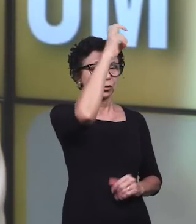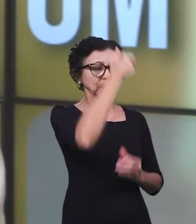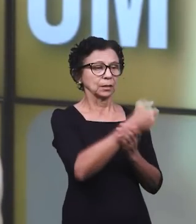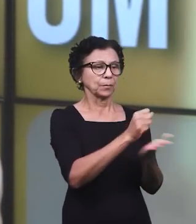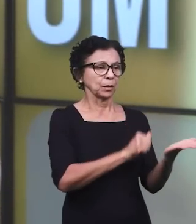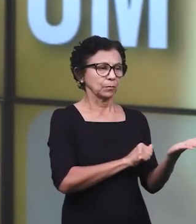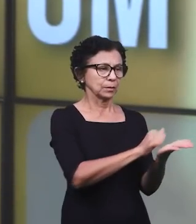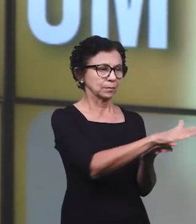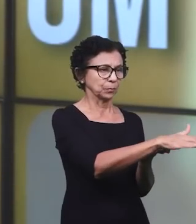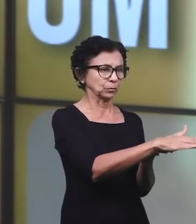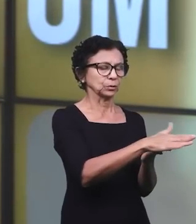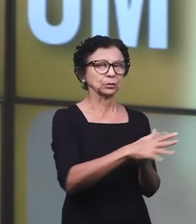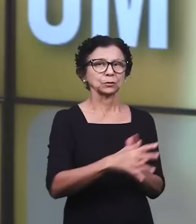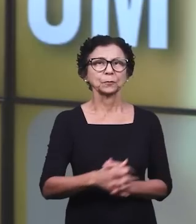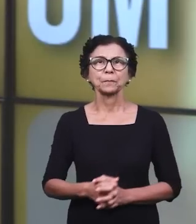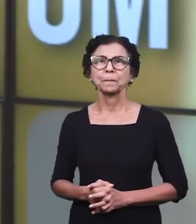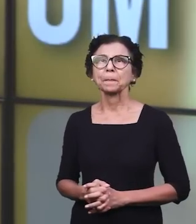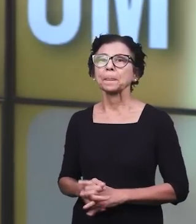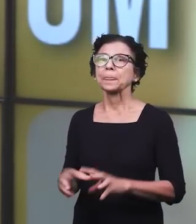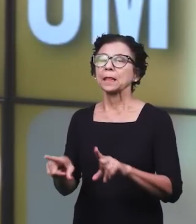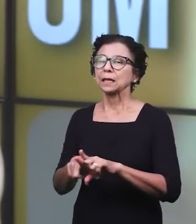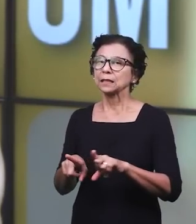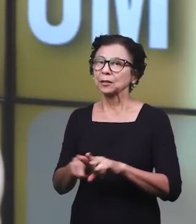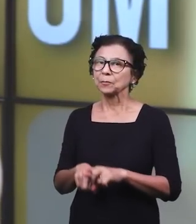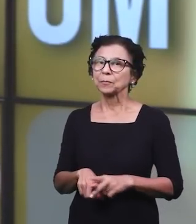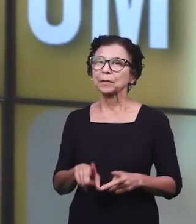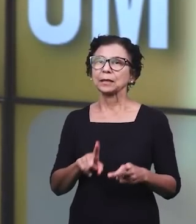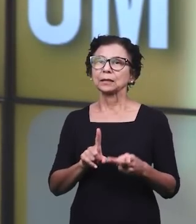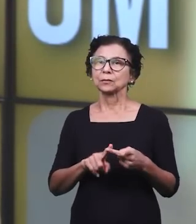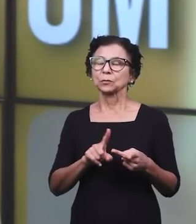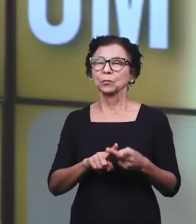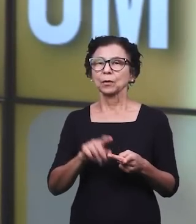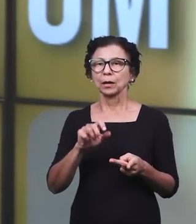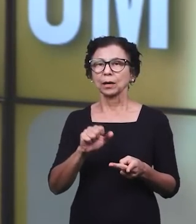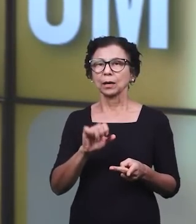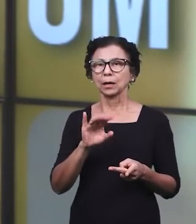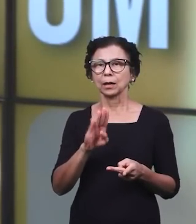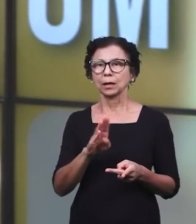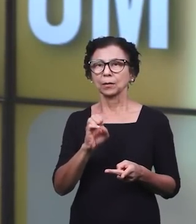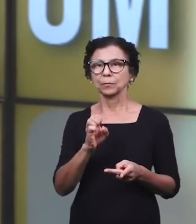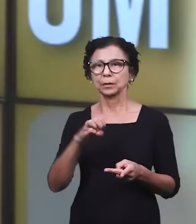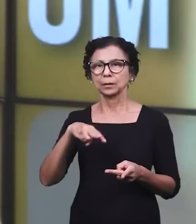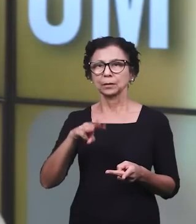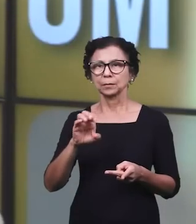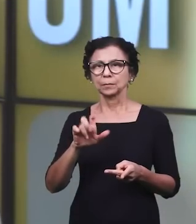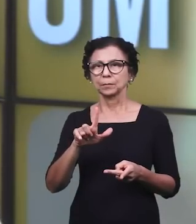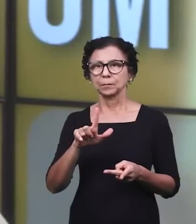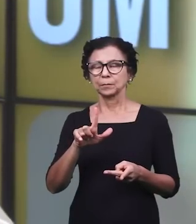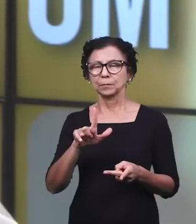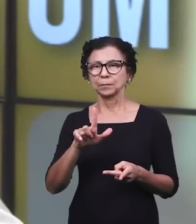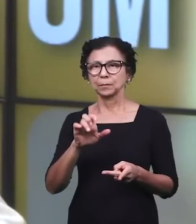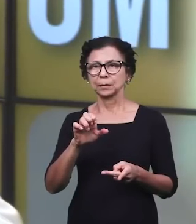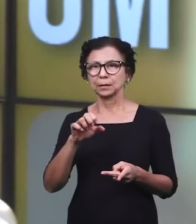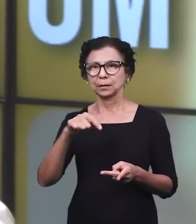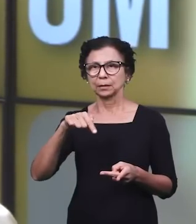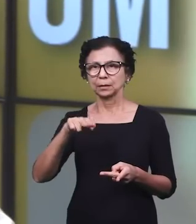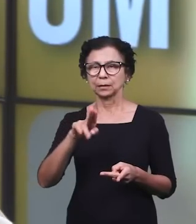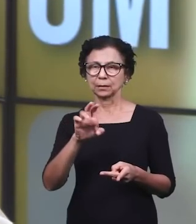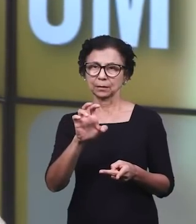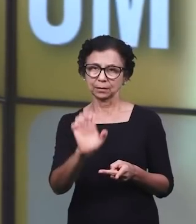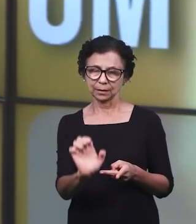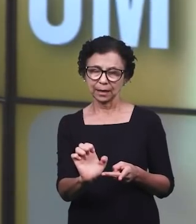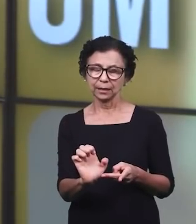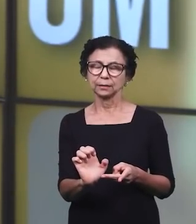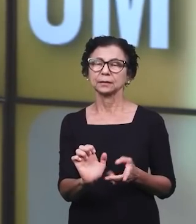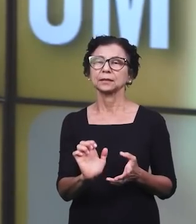que você não me falou? Quase que eu cometi um ilícito, ia vir juízo sobre a minha terra. E aí ele vai dar uma ordem que